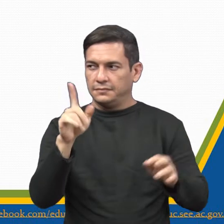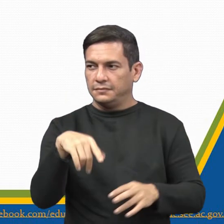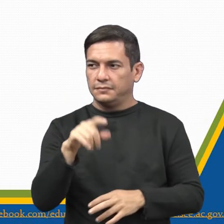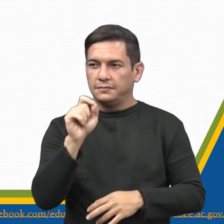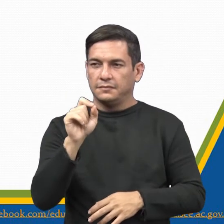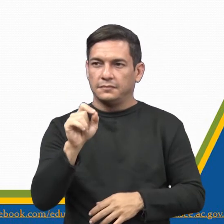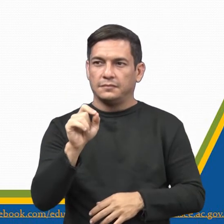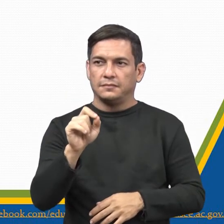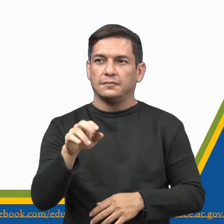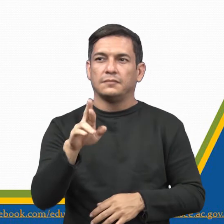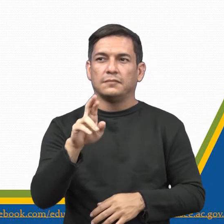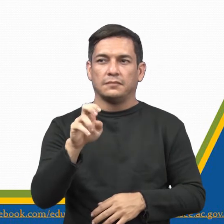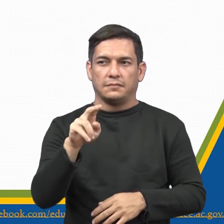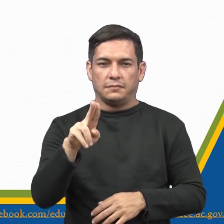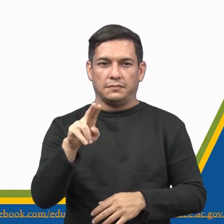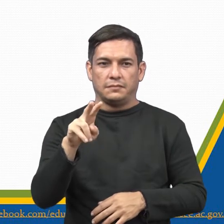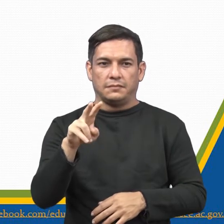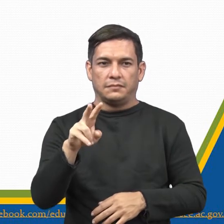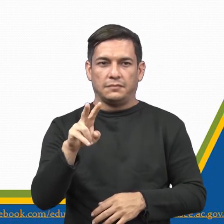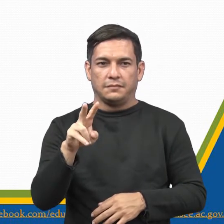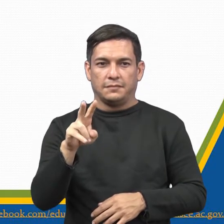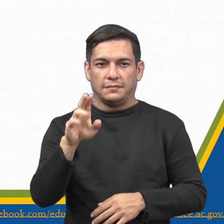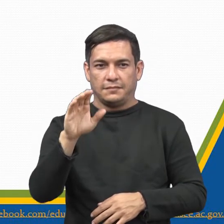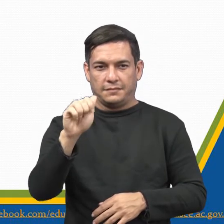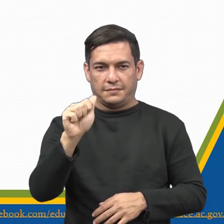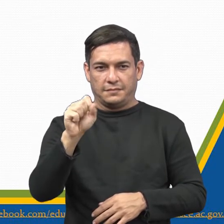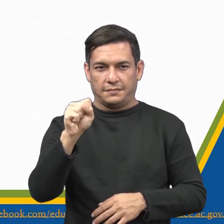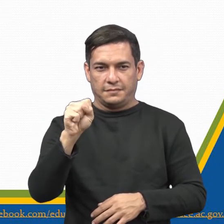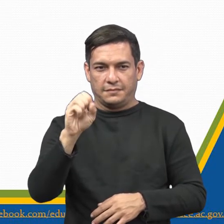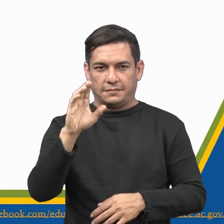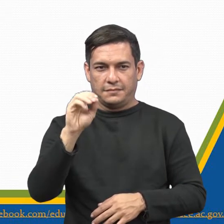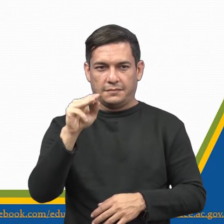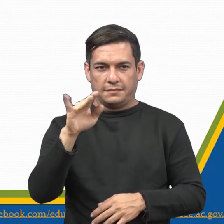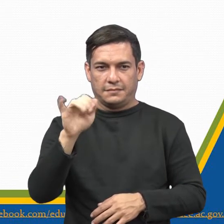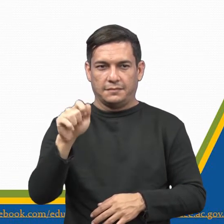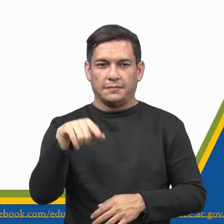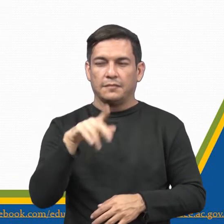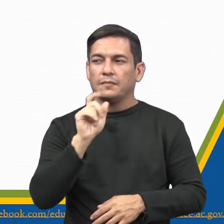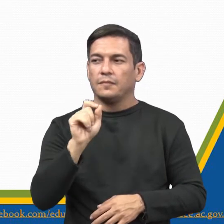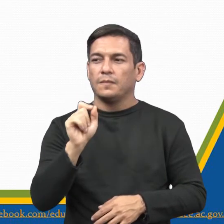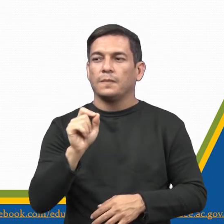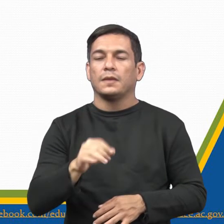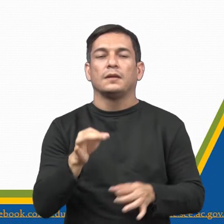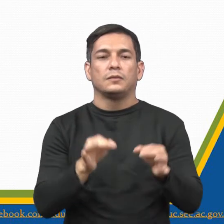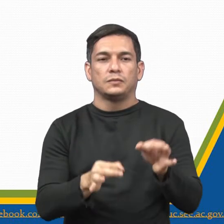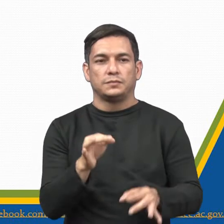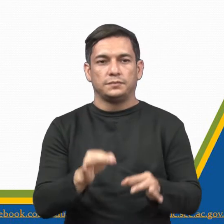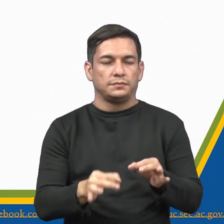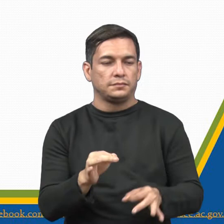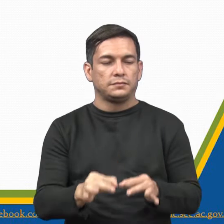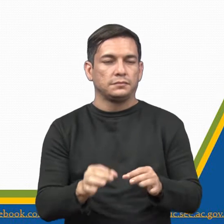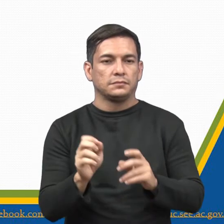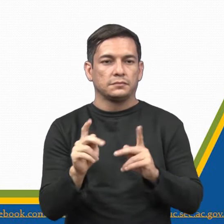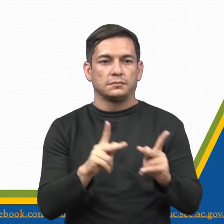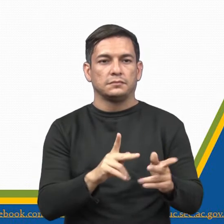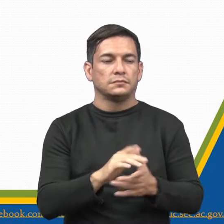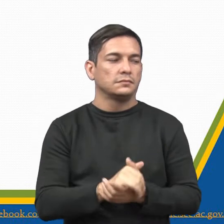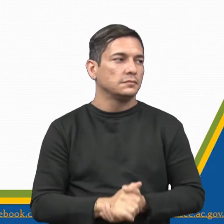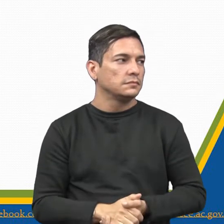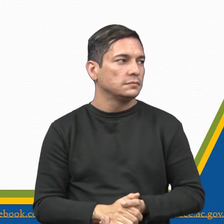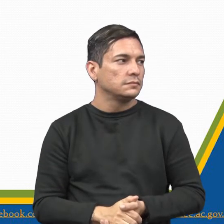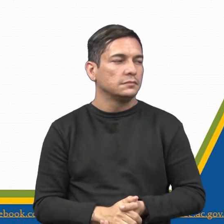O réu vive de espótula, tanto que é notória sua cascómia. É um linguajar jurídico, ok?